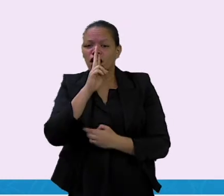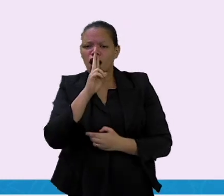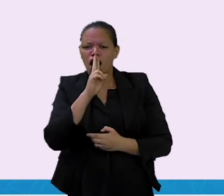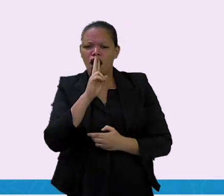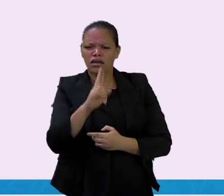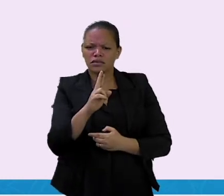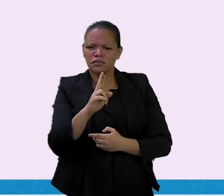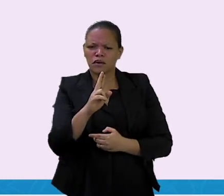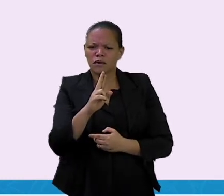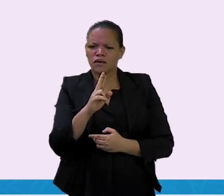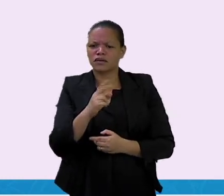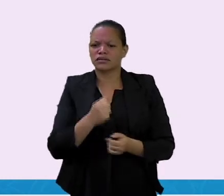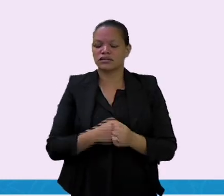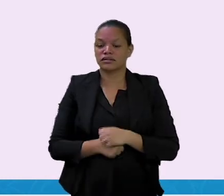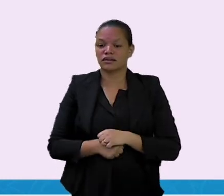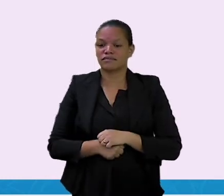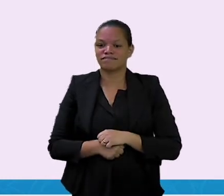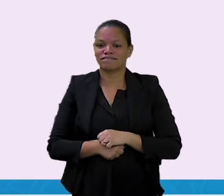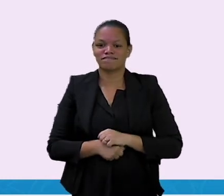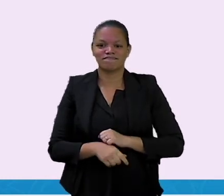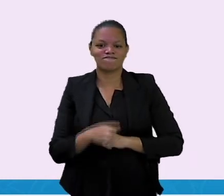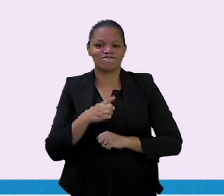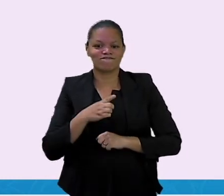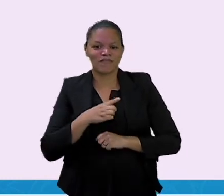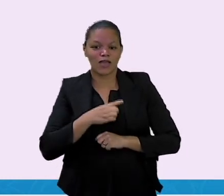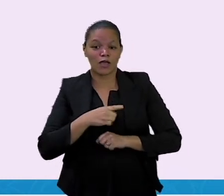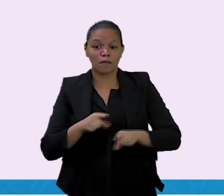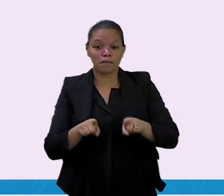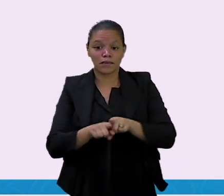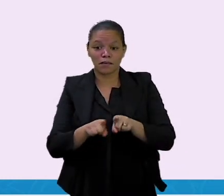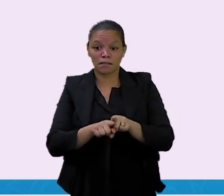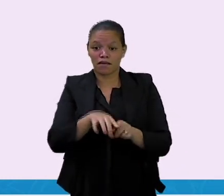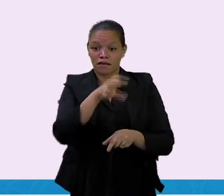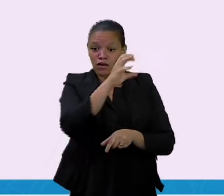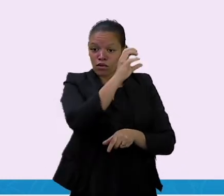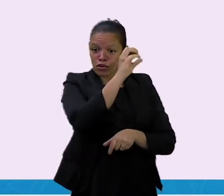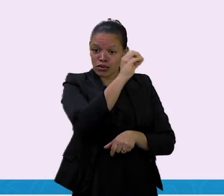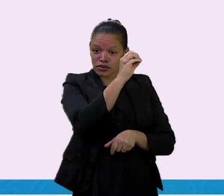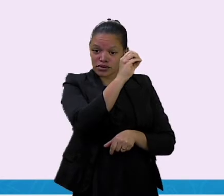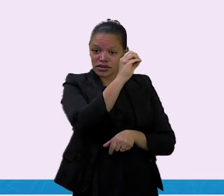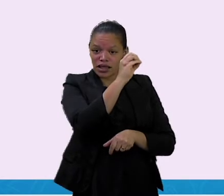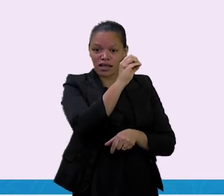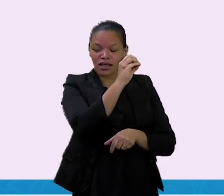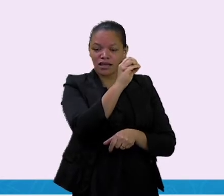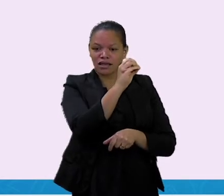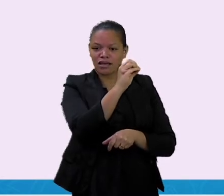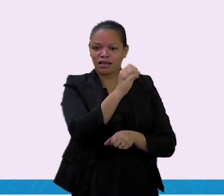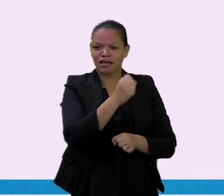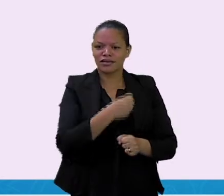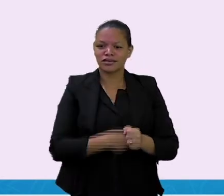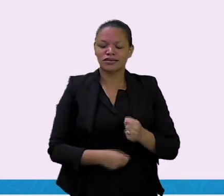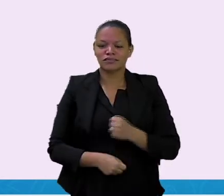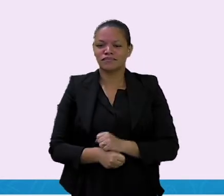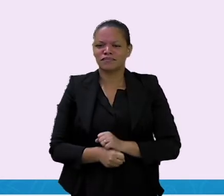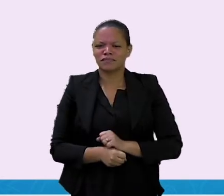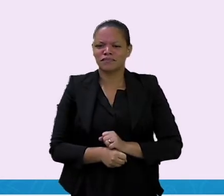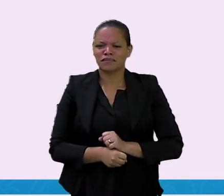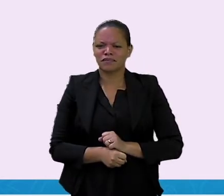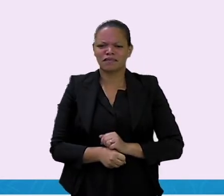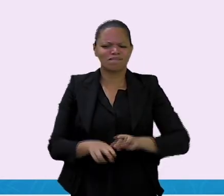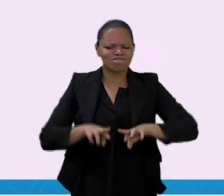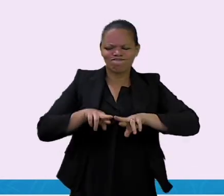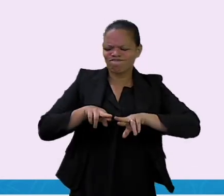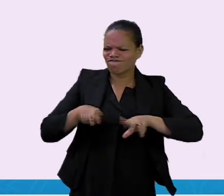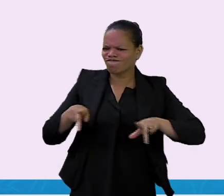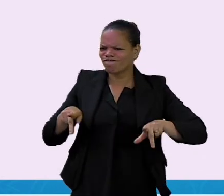Por quê? O 0 aqui, ele é um valor neutro, não tem valor, ele não vai fazer diferença